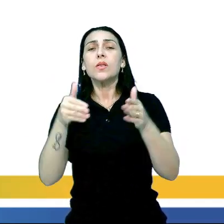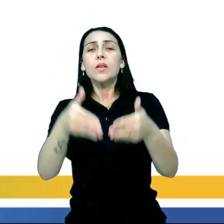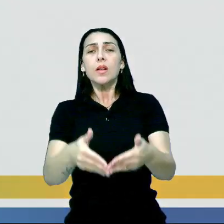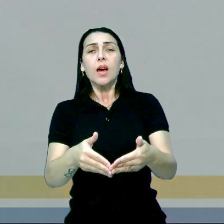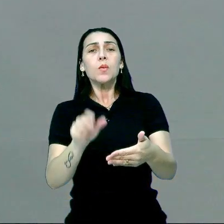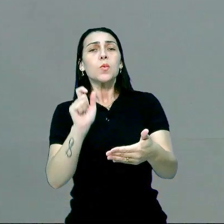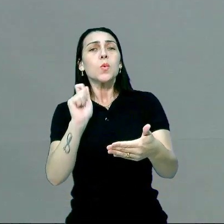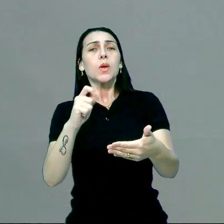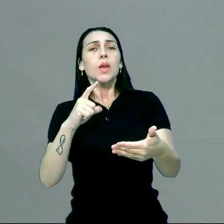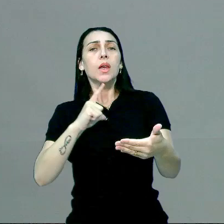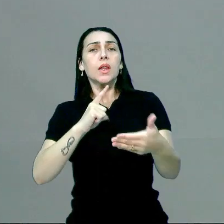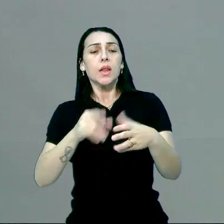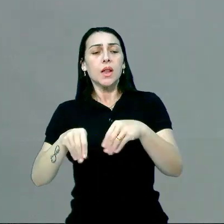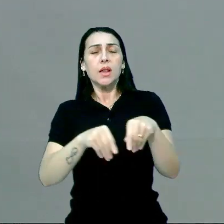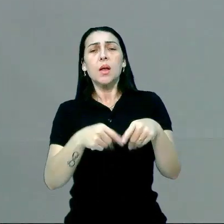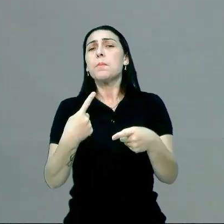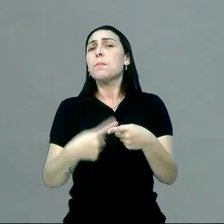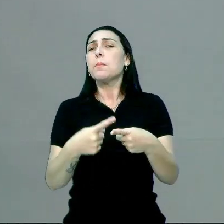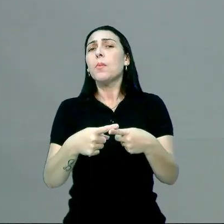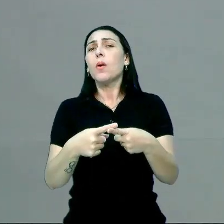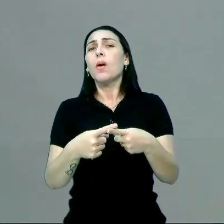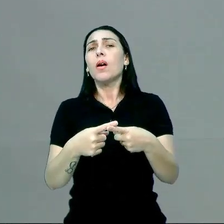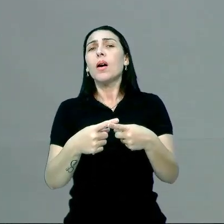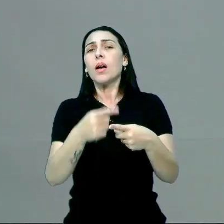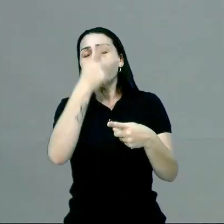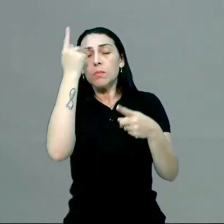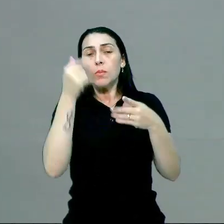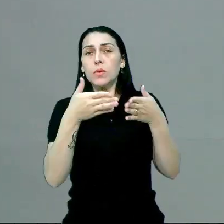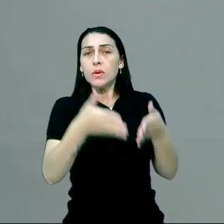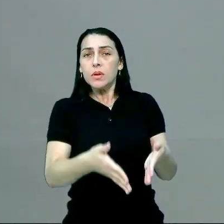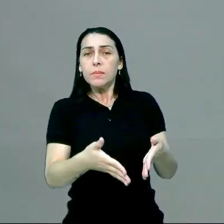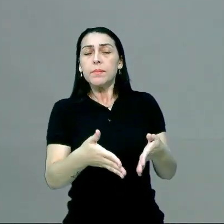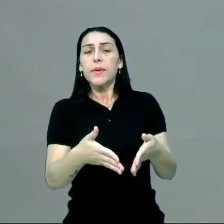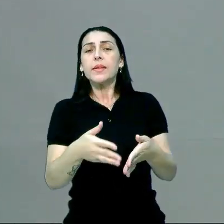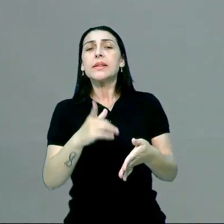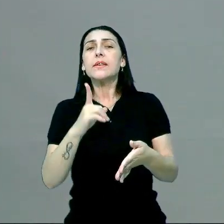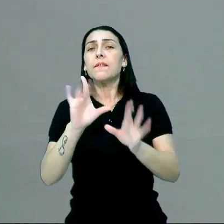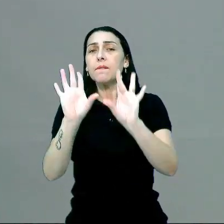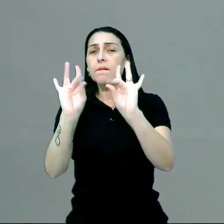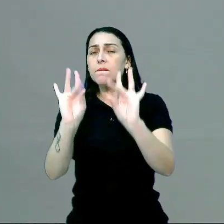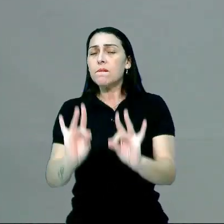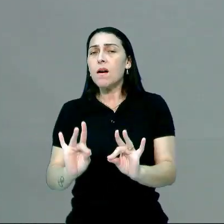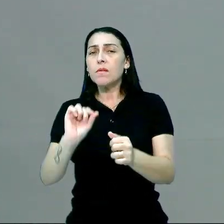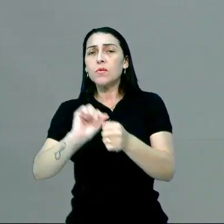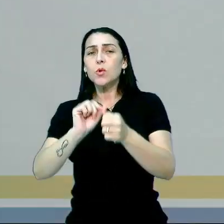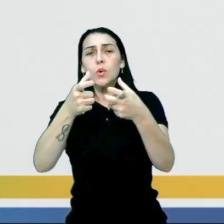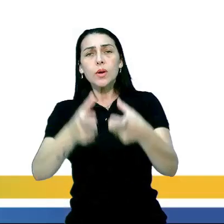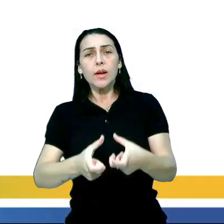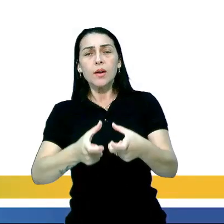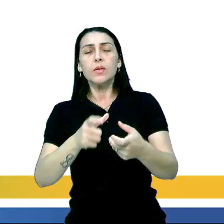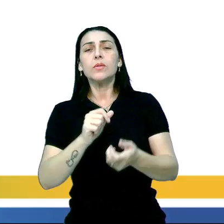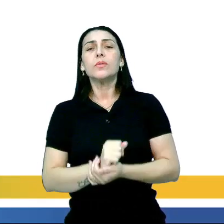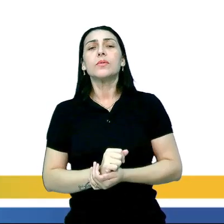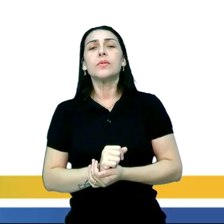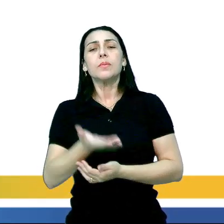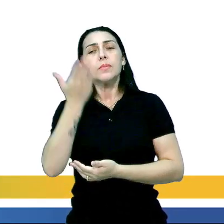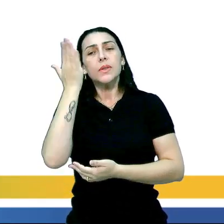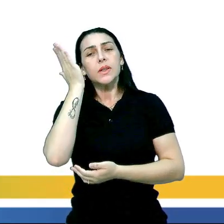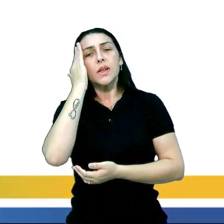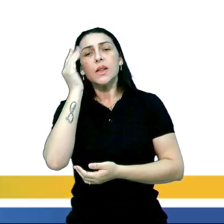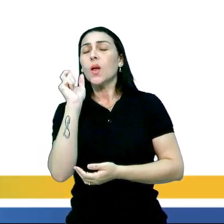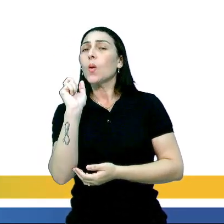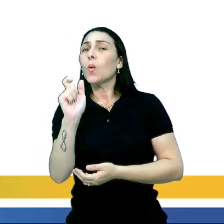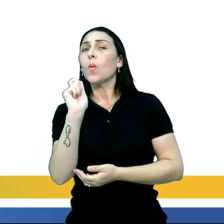chegaram, o que é que tem nessa terra, por quem eles foram recebidos. Eles fazem uma descrição do lugar. Então vamos entender o